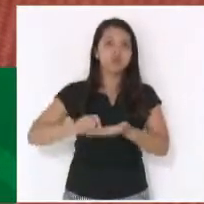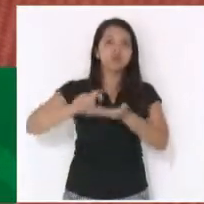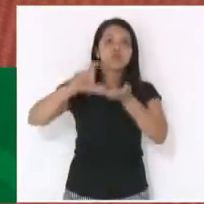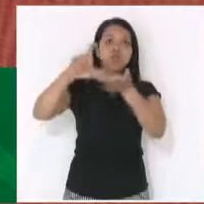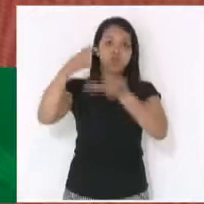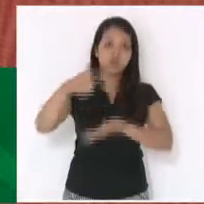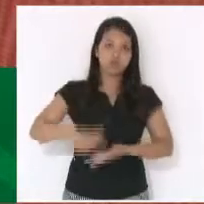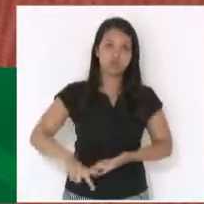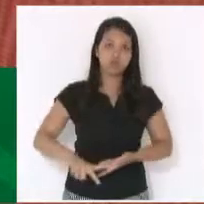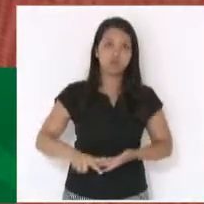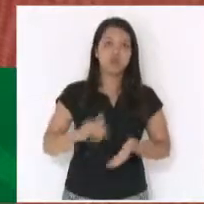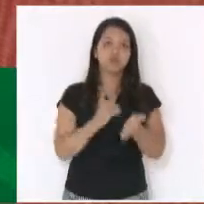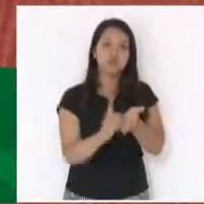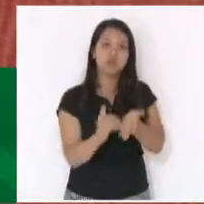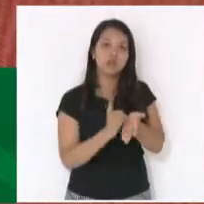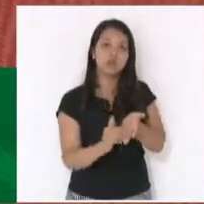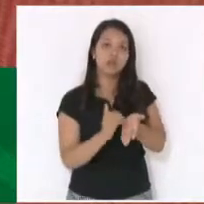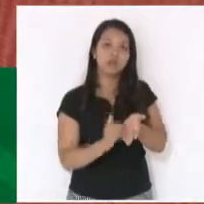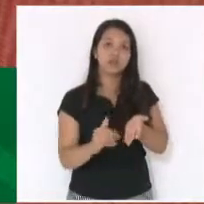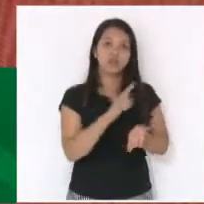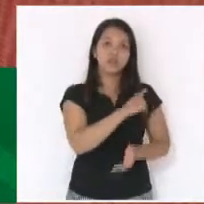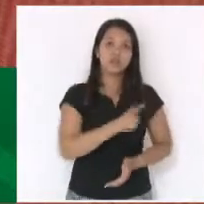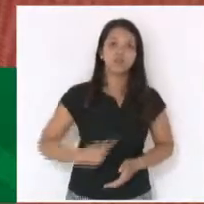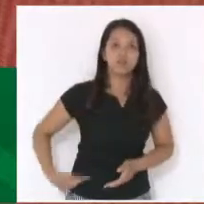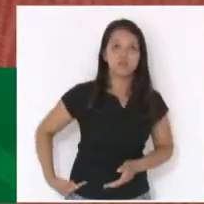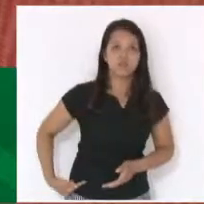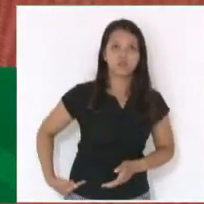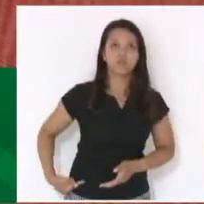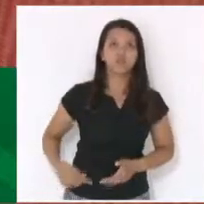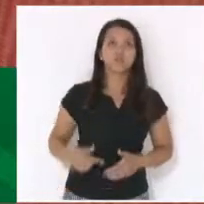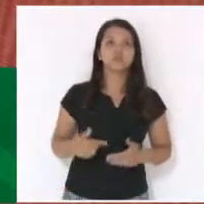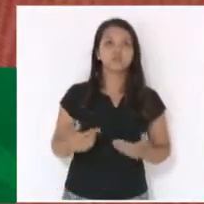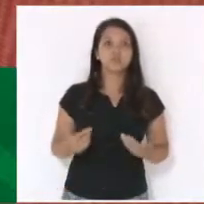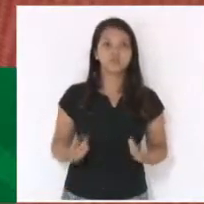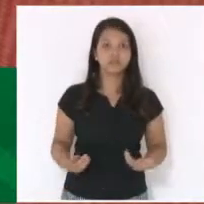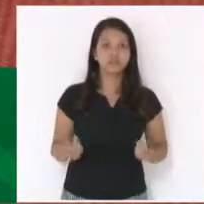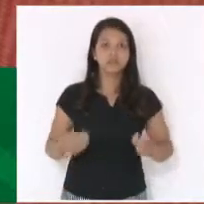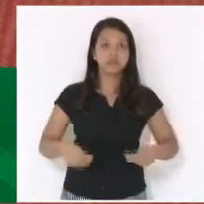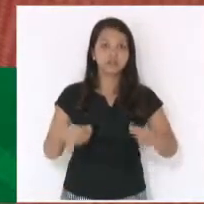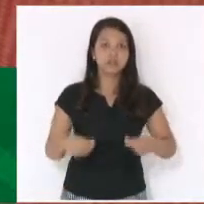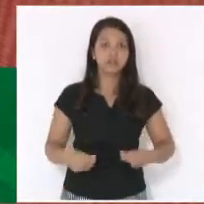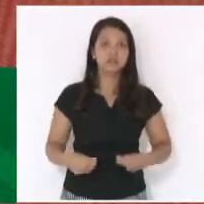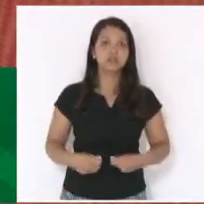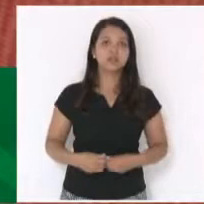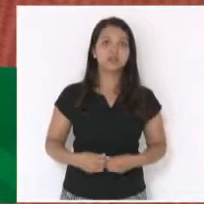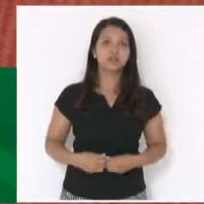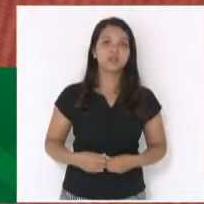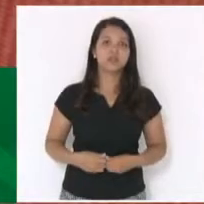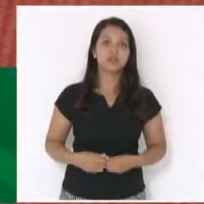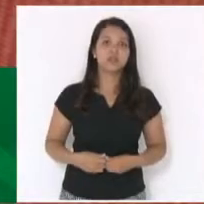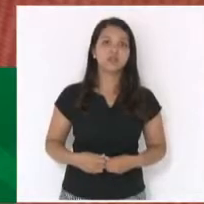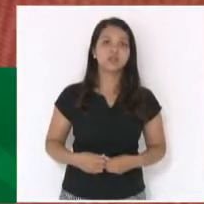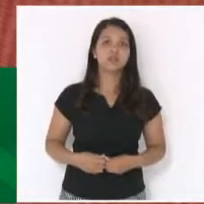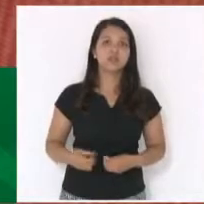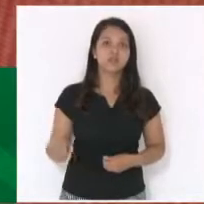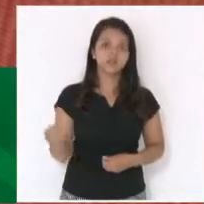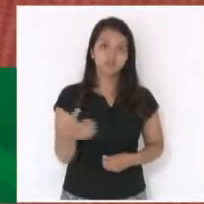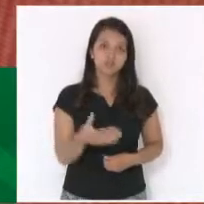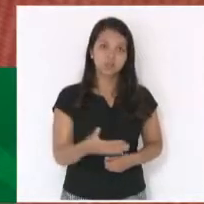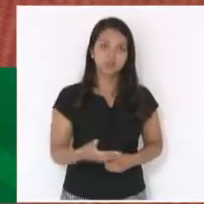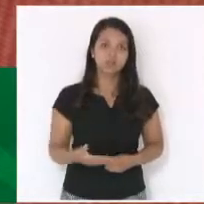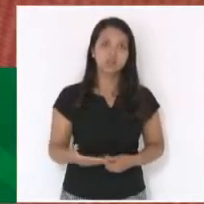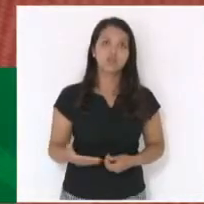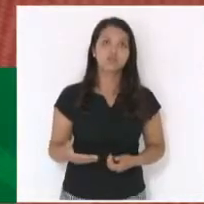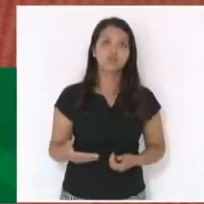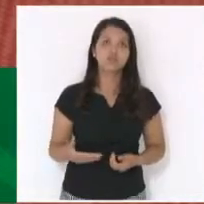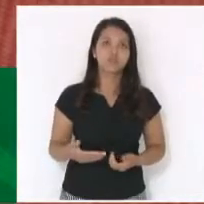os cargos nas secretarias de governo não teria que fazer novos da novas